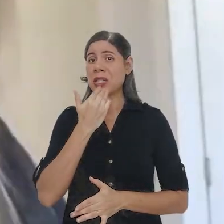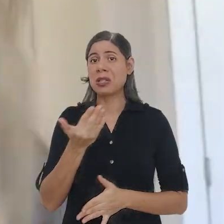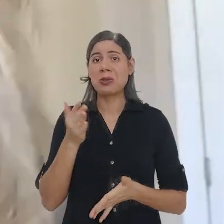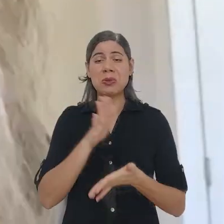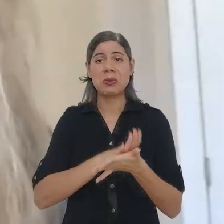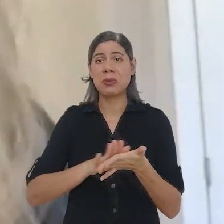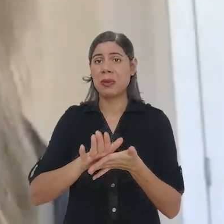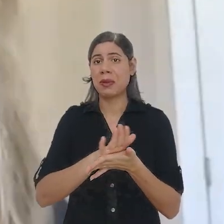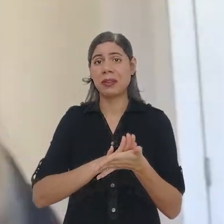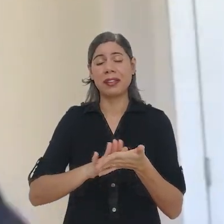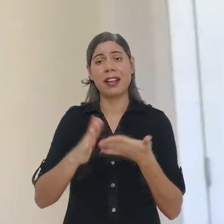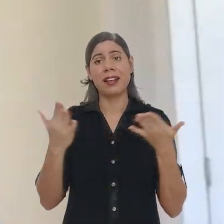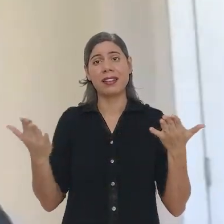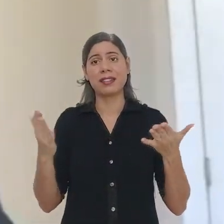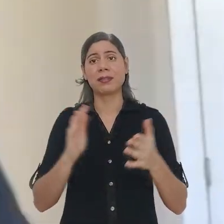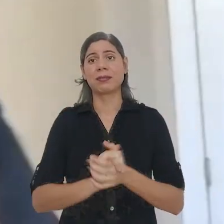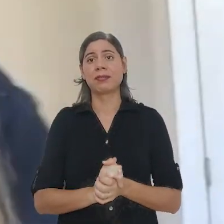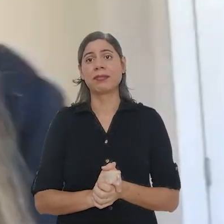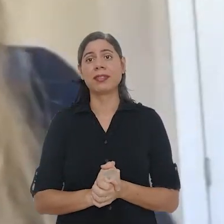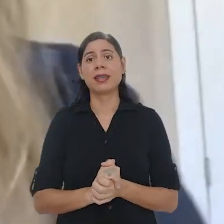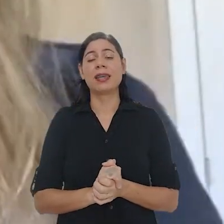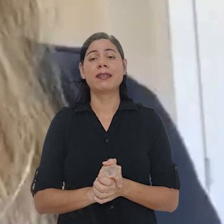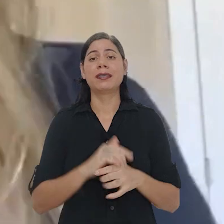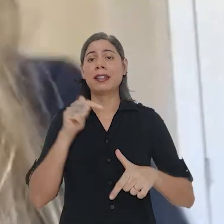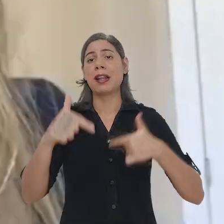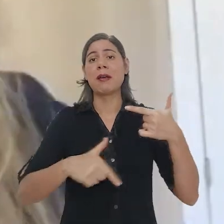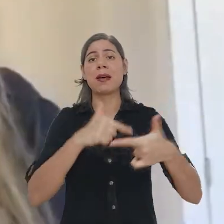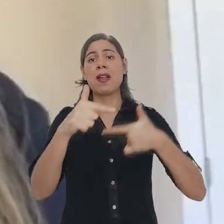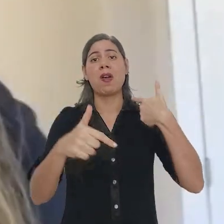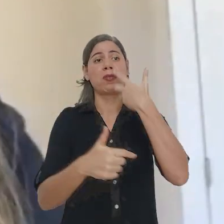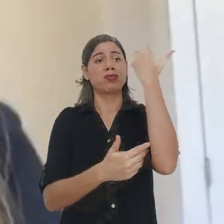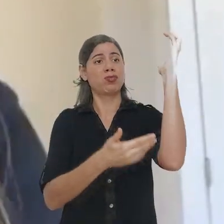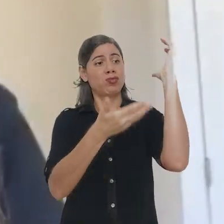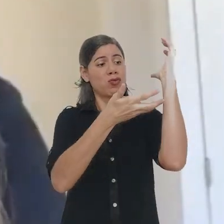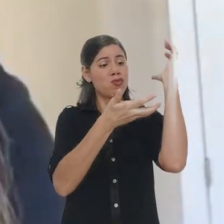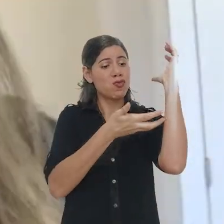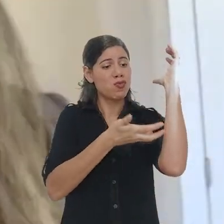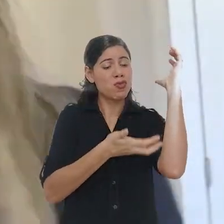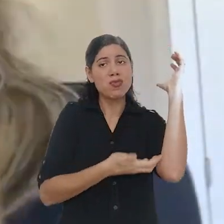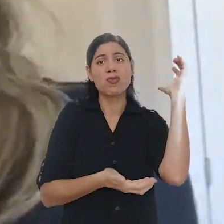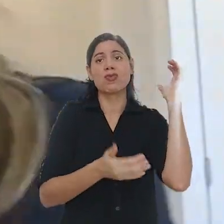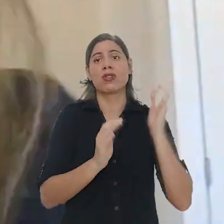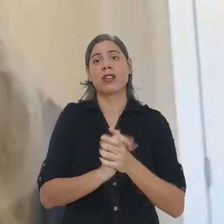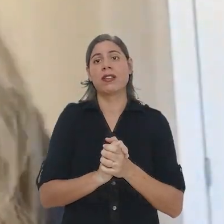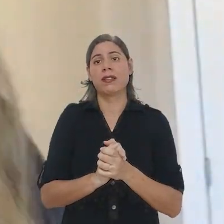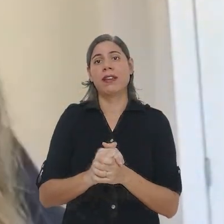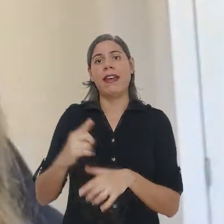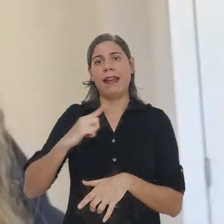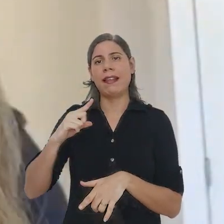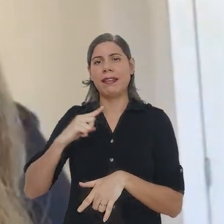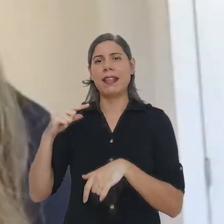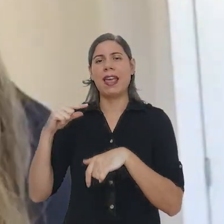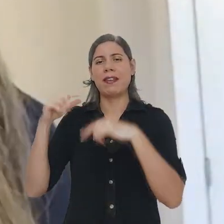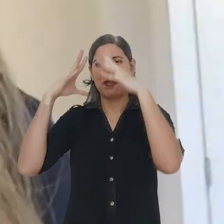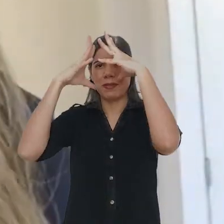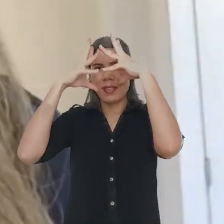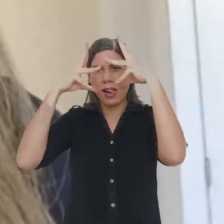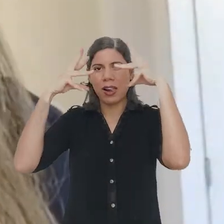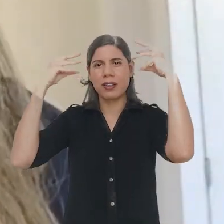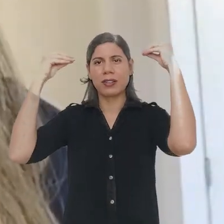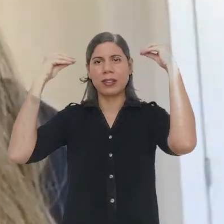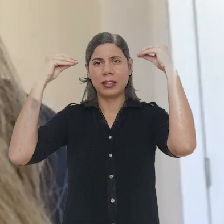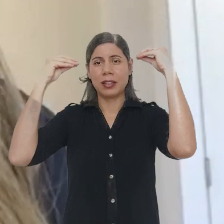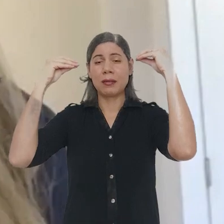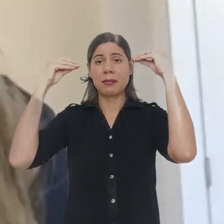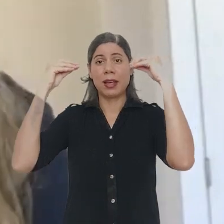adiantou nada. Exatamente. Ele ficou como um extrativista rural. Meu pai teve Alzheimer, né?